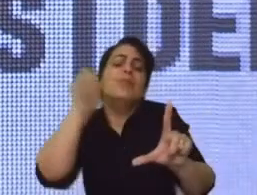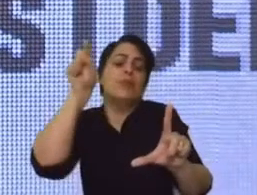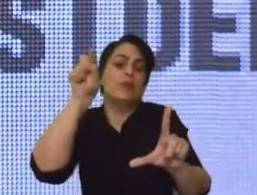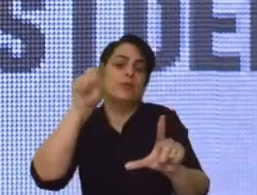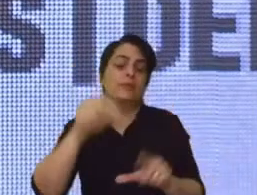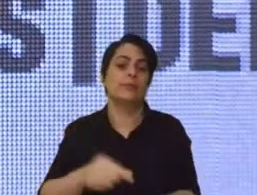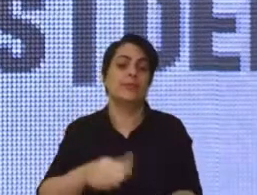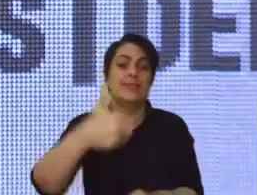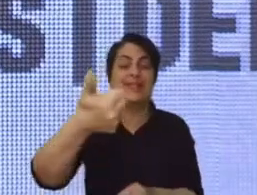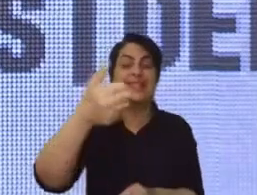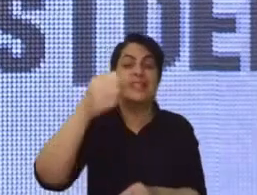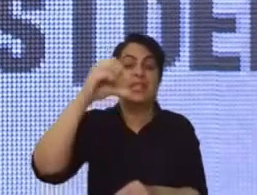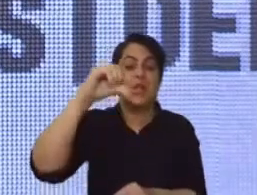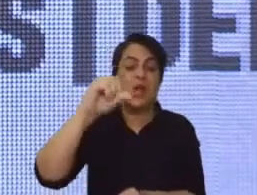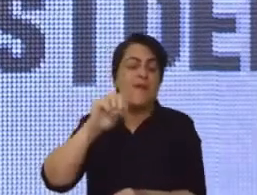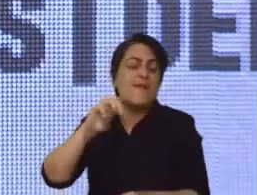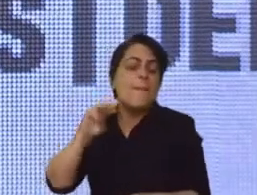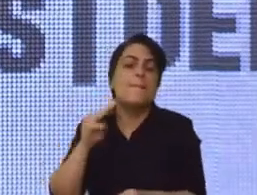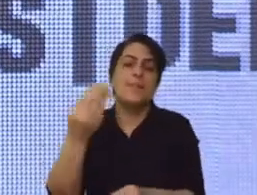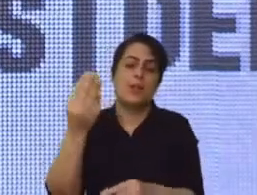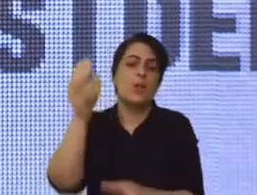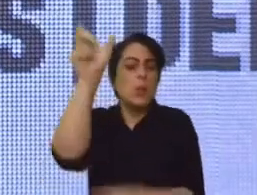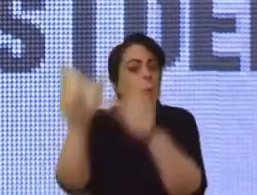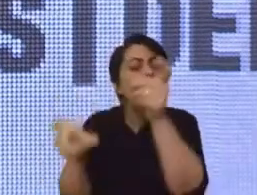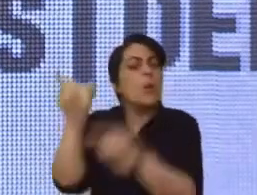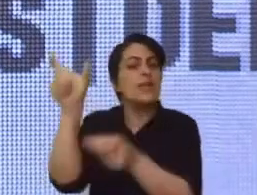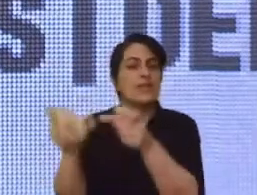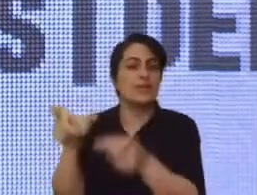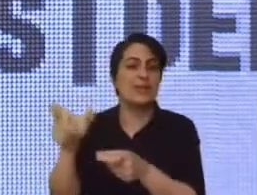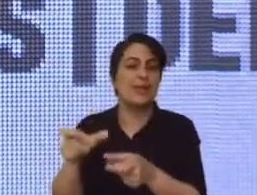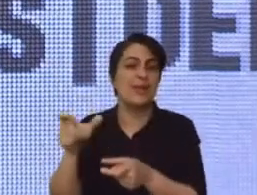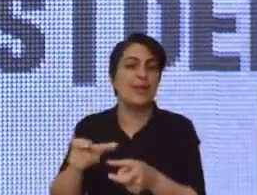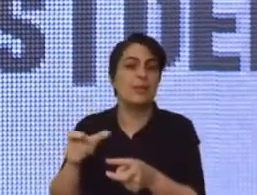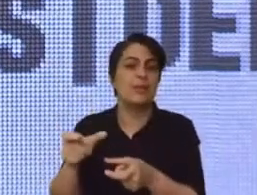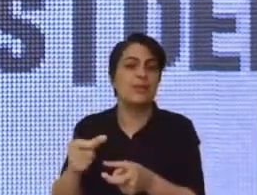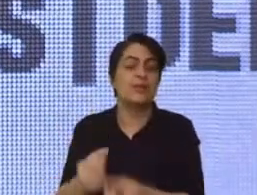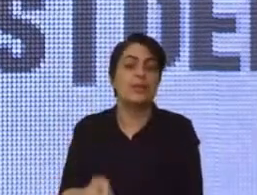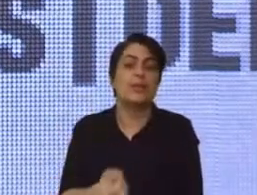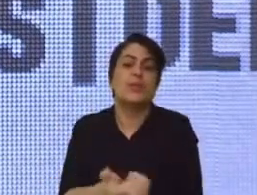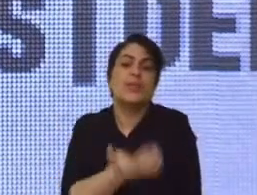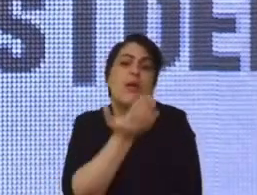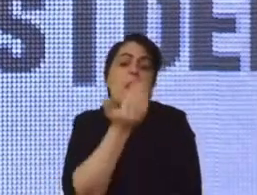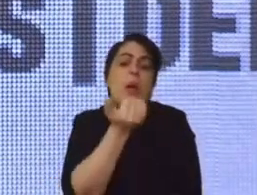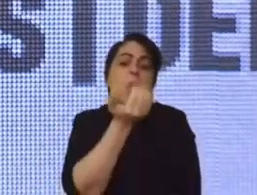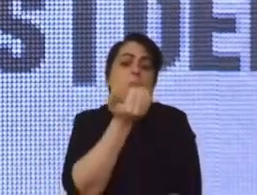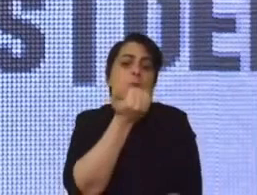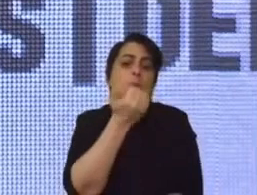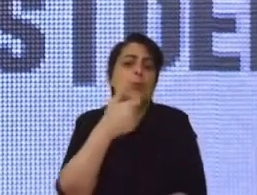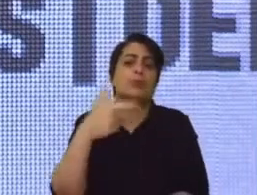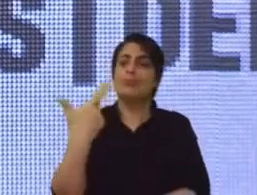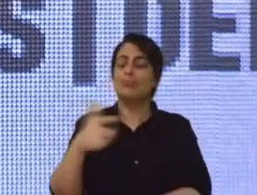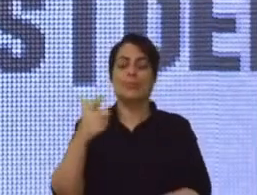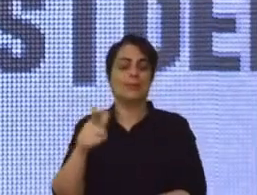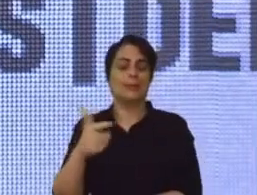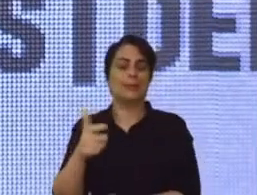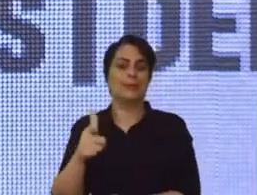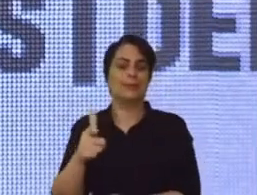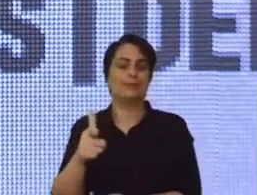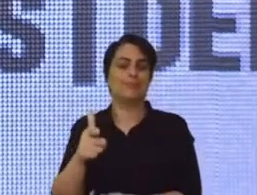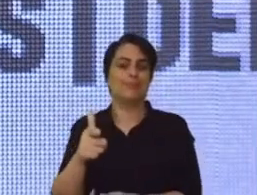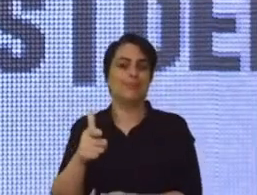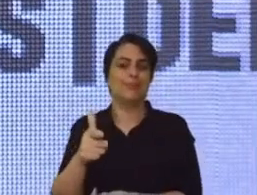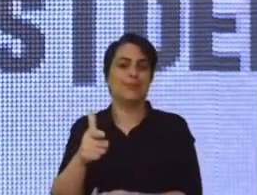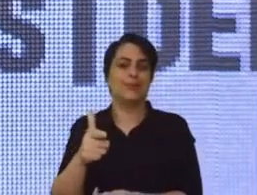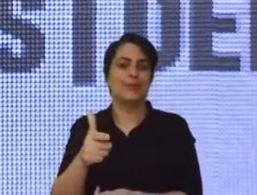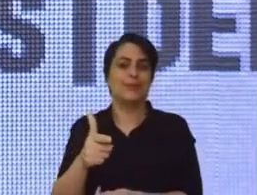pessoas ficam até 24 horas sem ingerir nenhum alimento. Essa conjuntura econômica